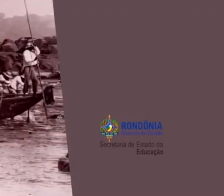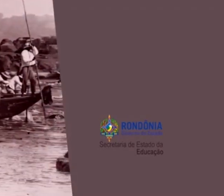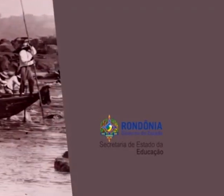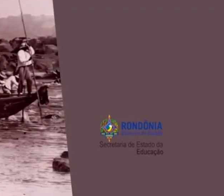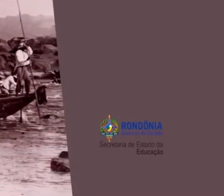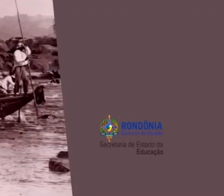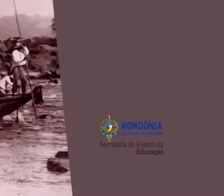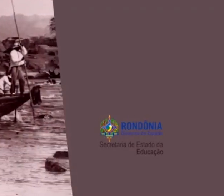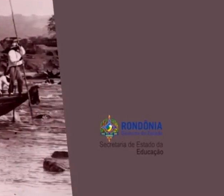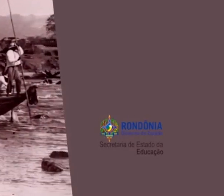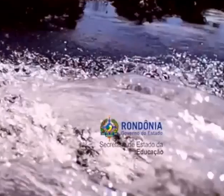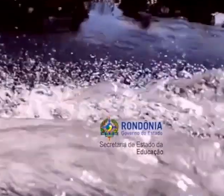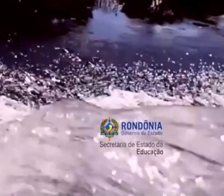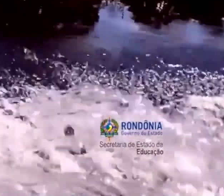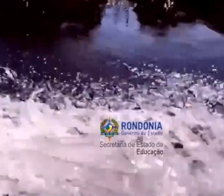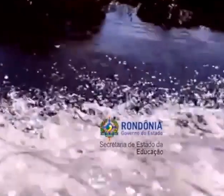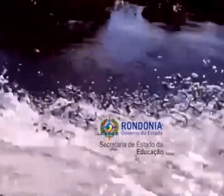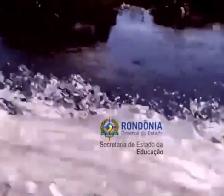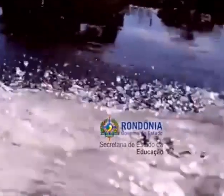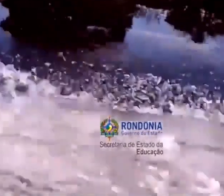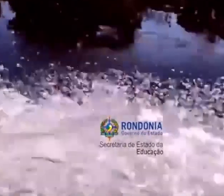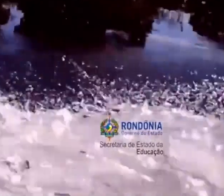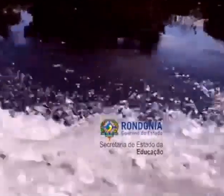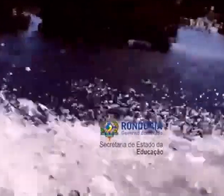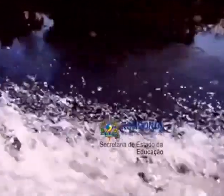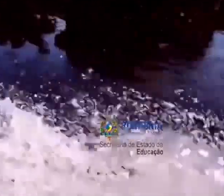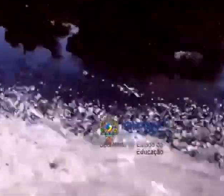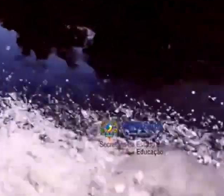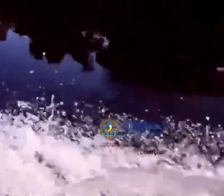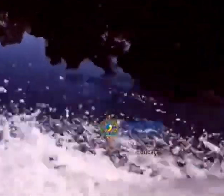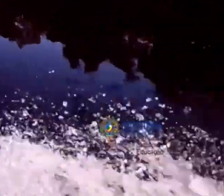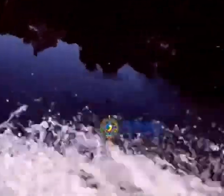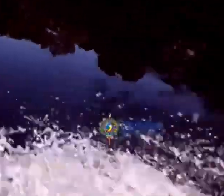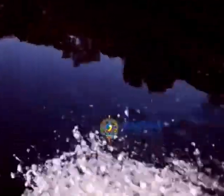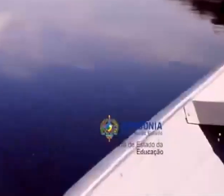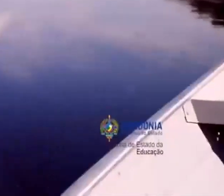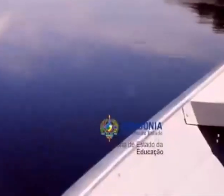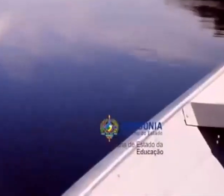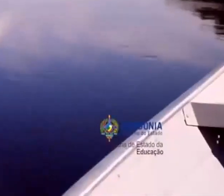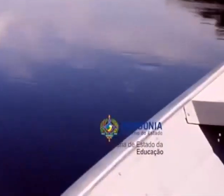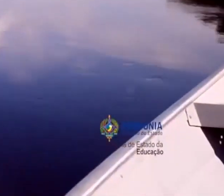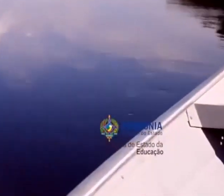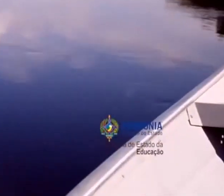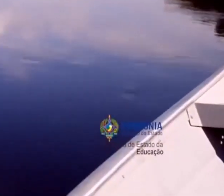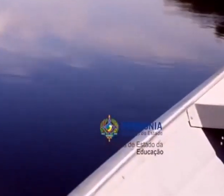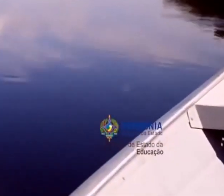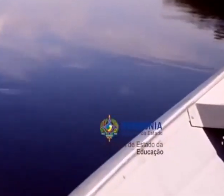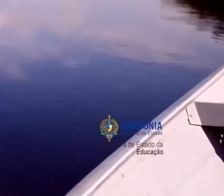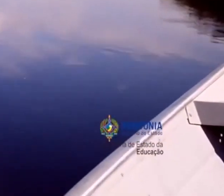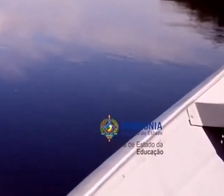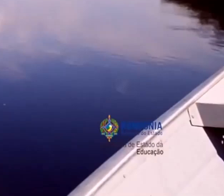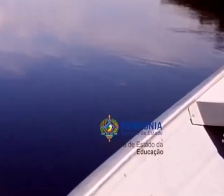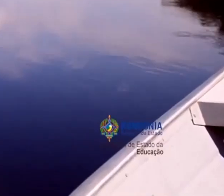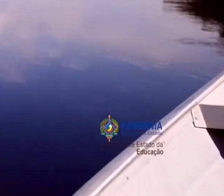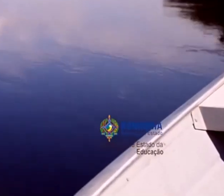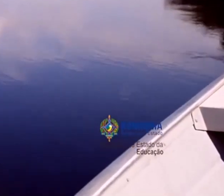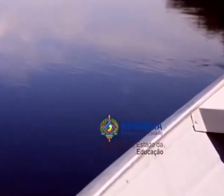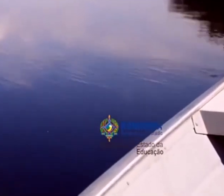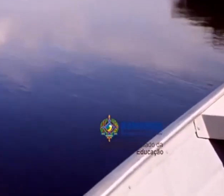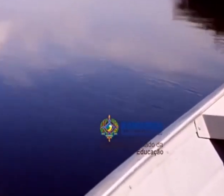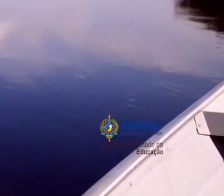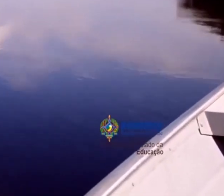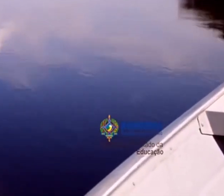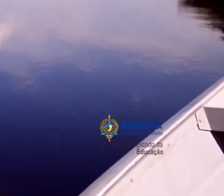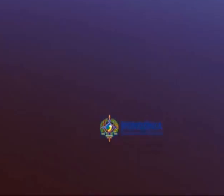indígenas pelos jesuítas. Ao término do século XVIII, o curso e o seu vale já eram